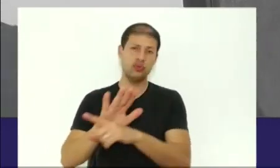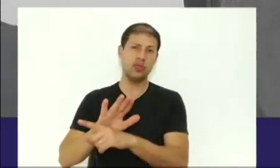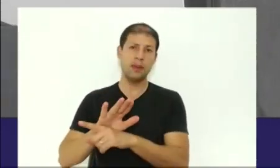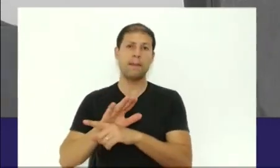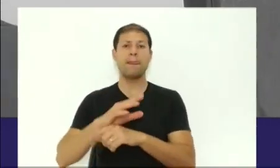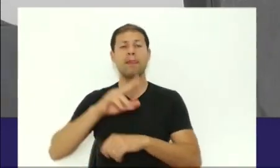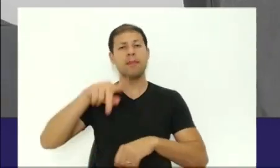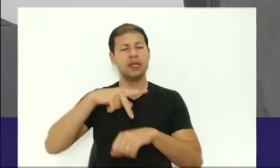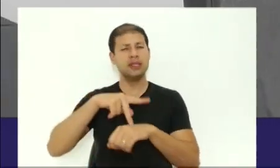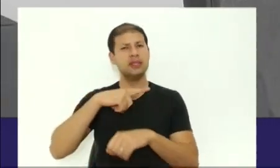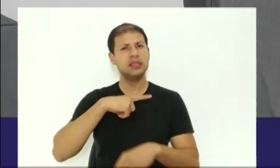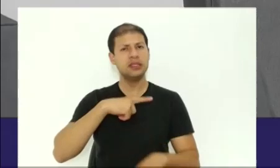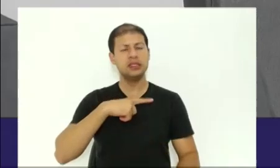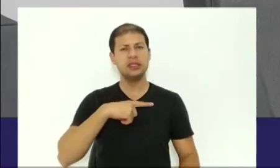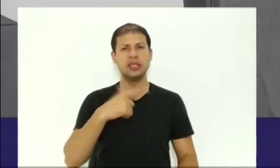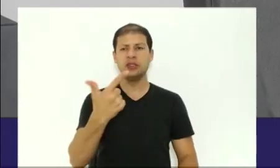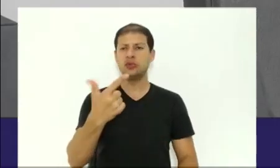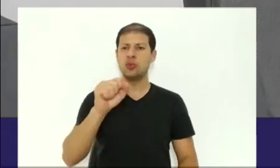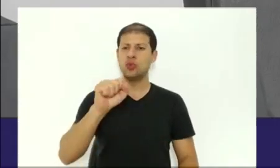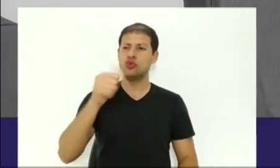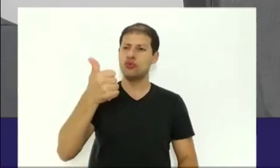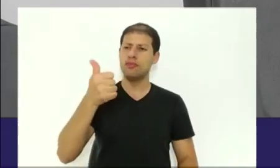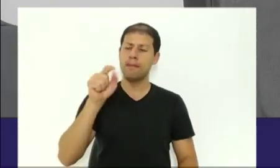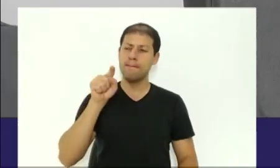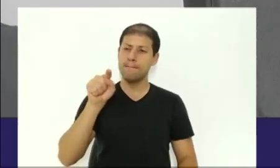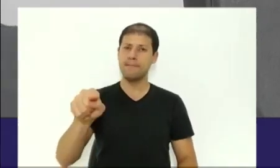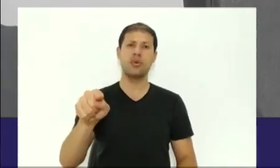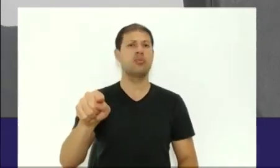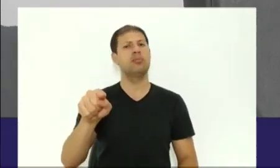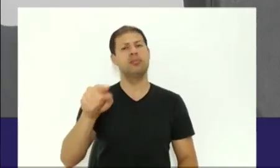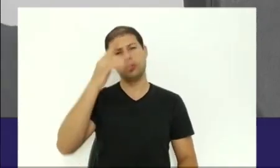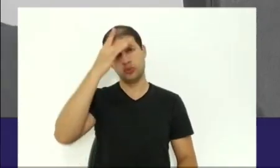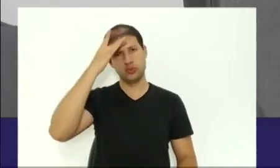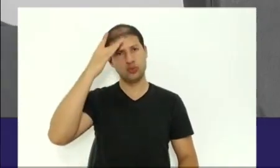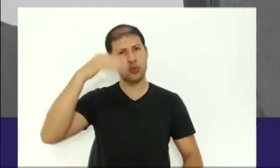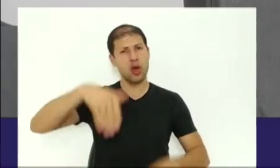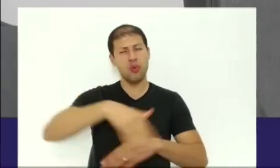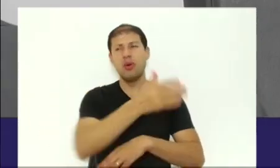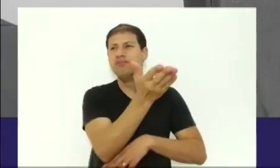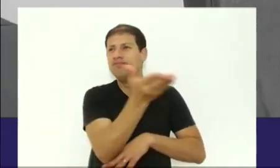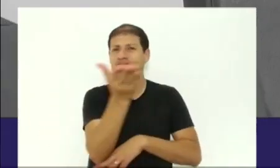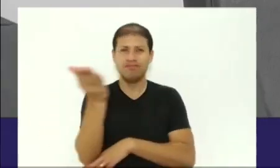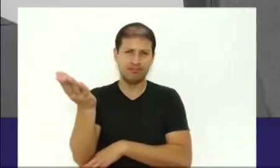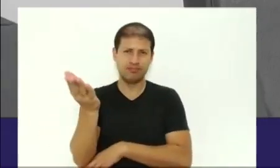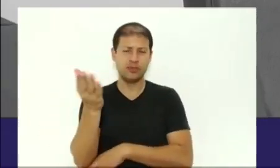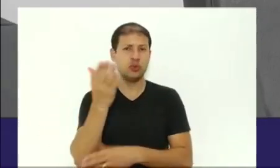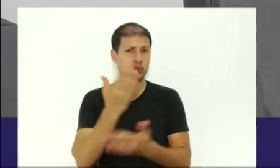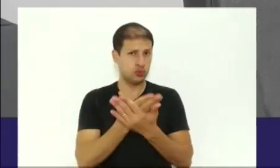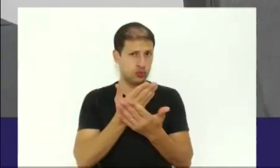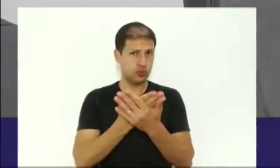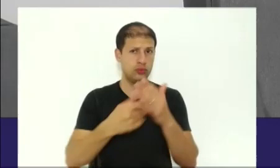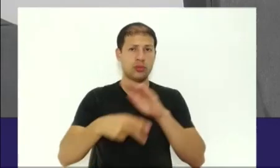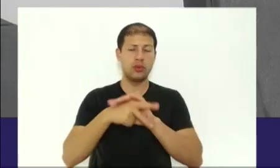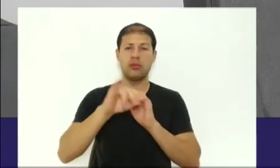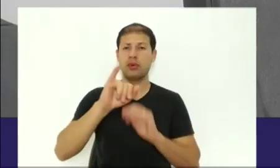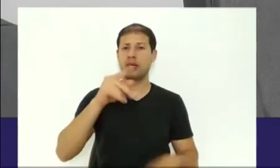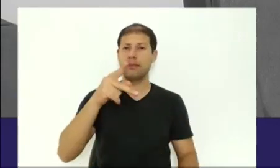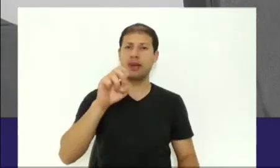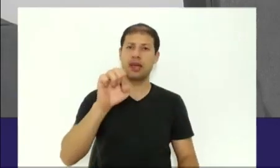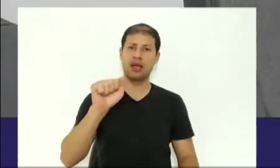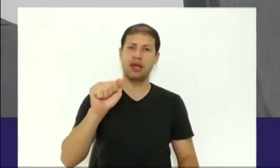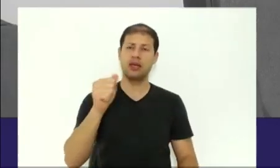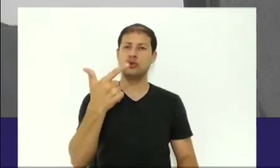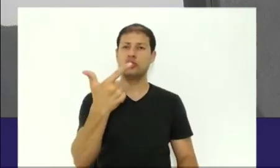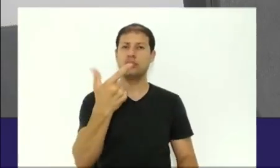de 281 mil pessoas em situação de rua. Estudo preliminar do IPEA 2022.